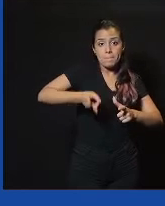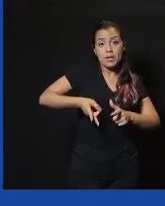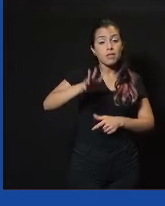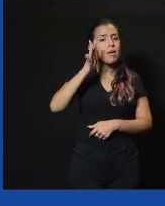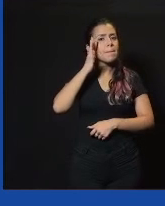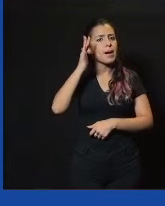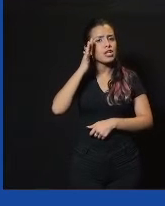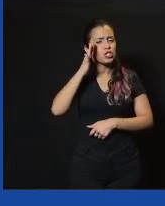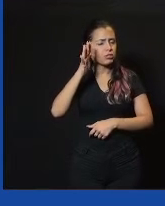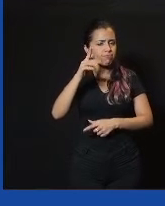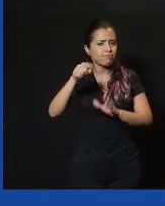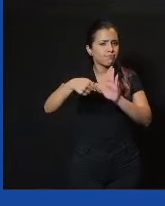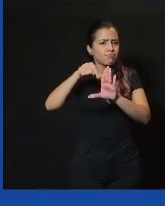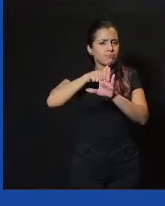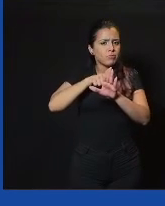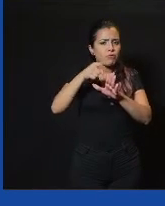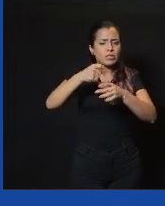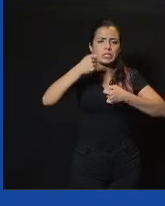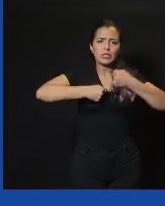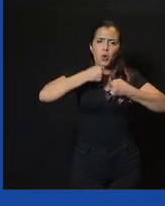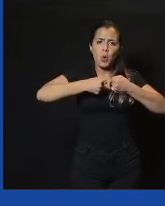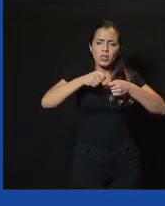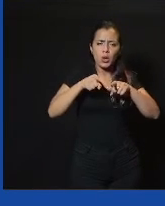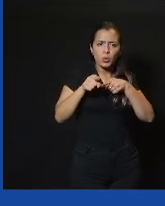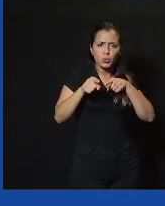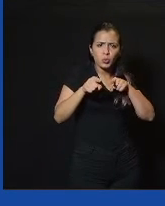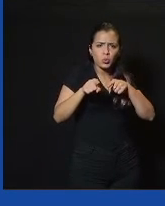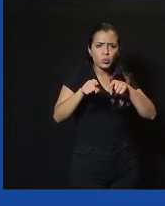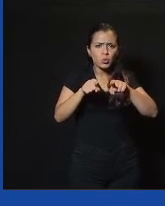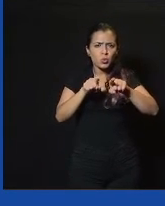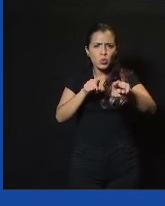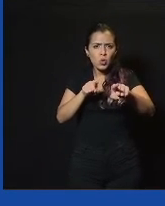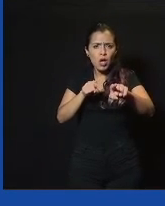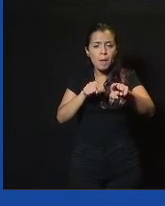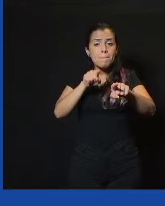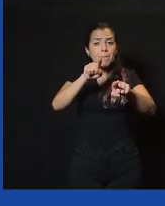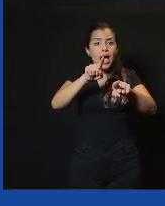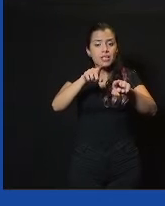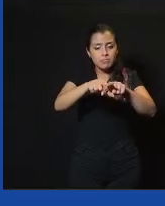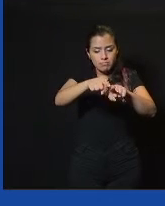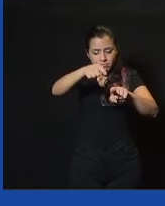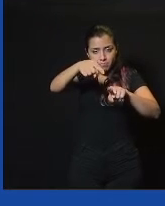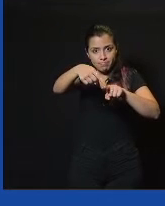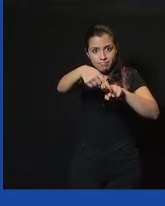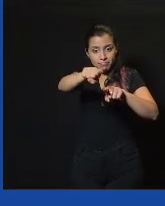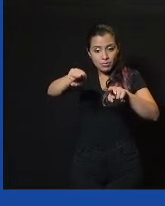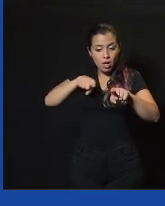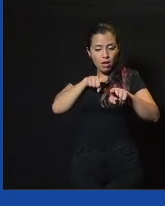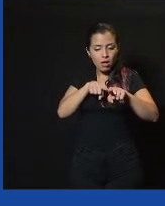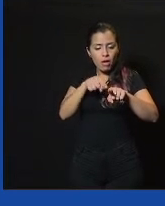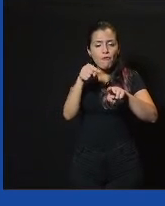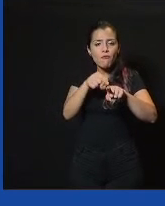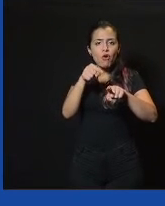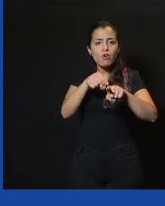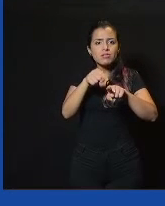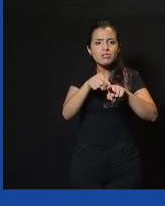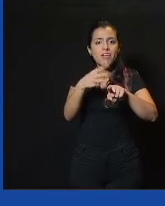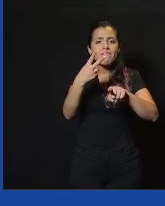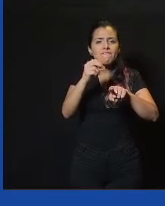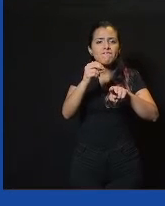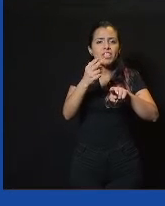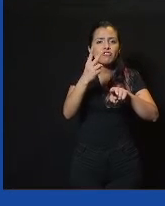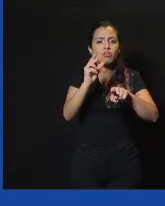metros porque você largou 20 metros na frente, não é porque você teve mais mérito, é porque você queimou a largada, amigo.